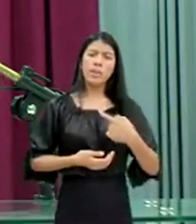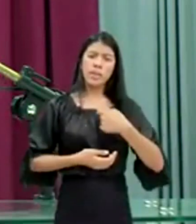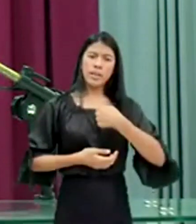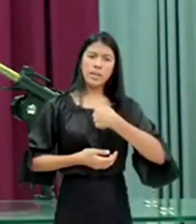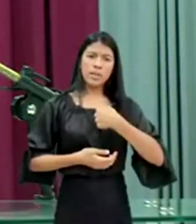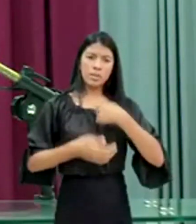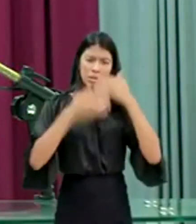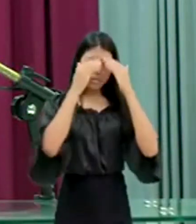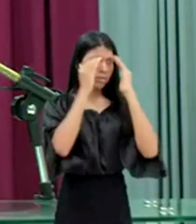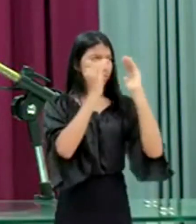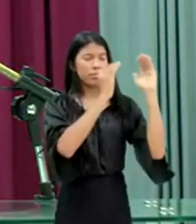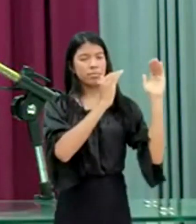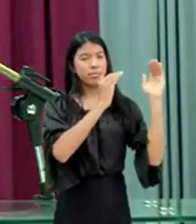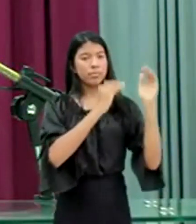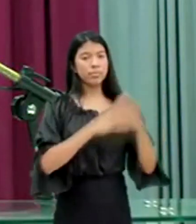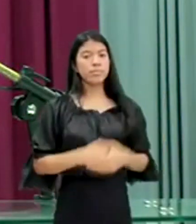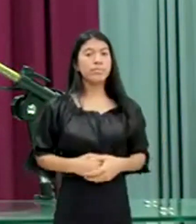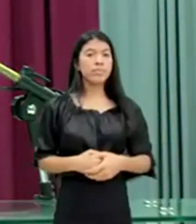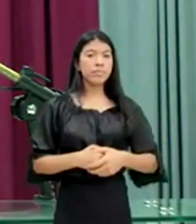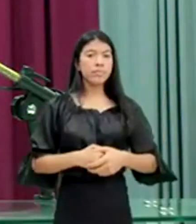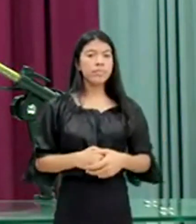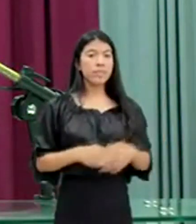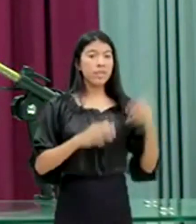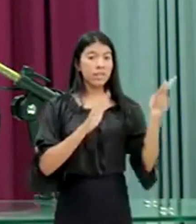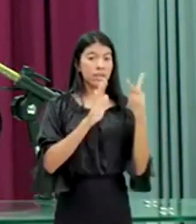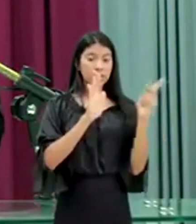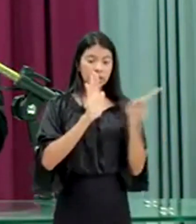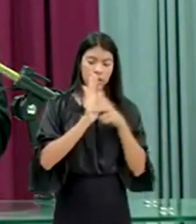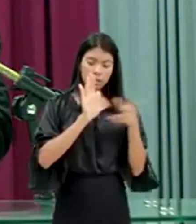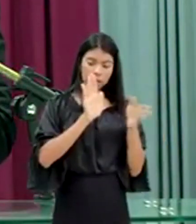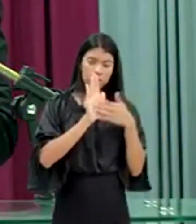Não crendo nas suas promessas,